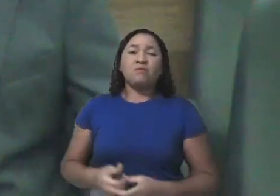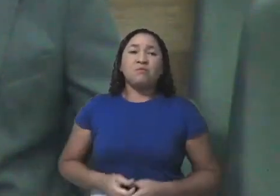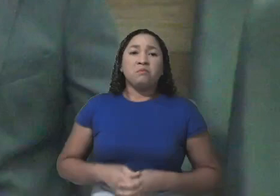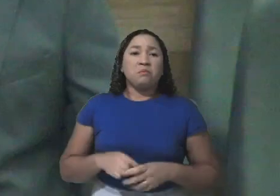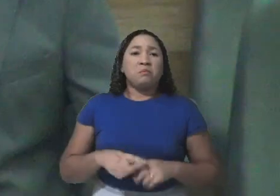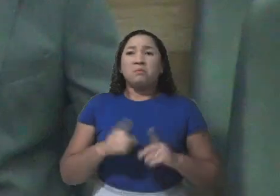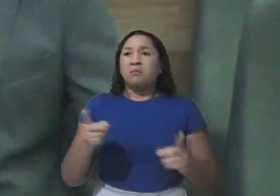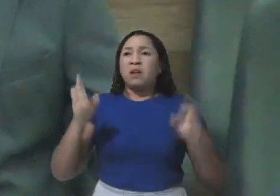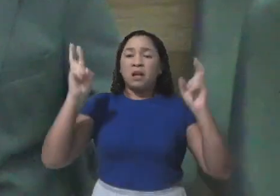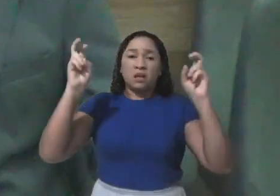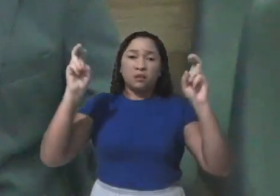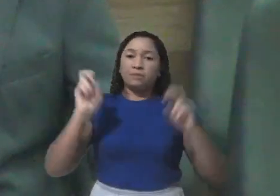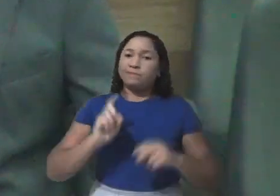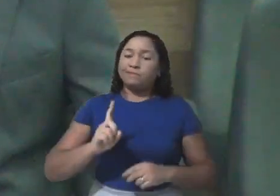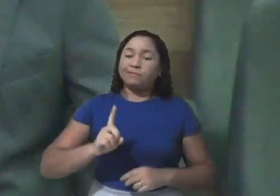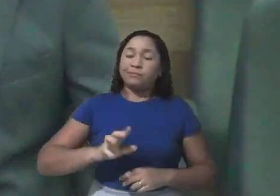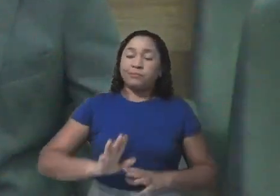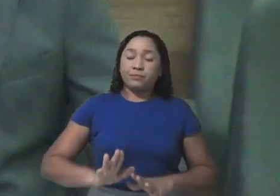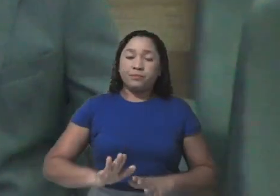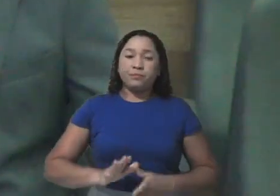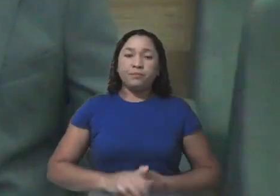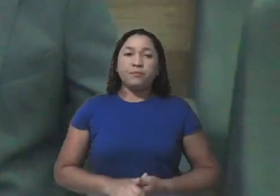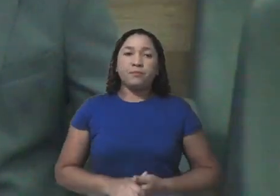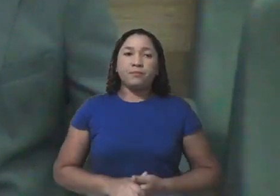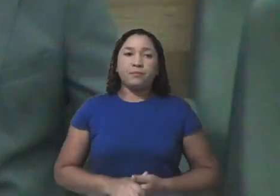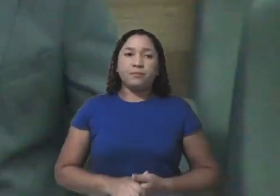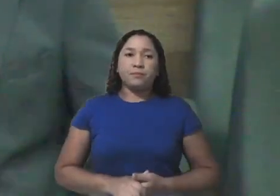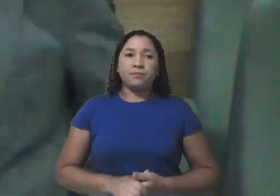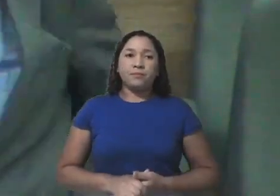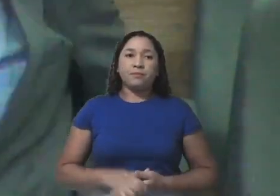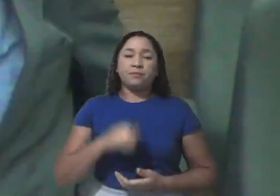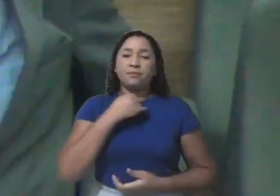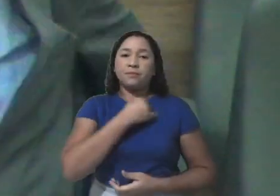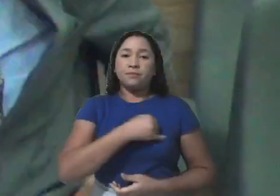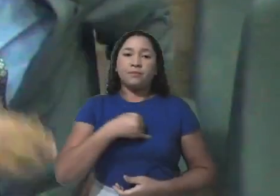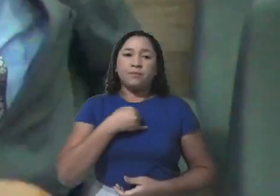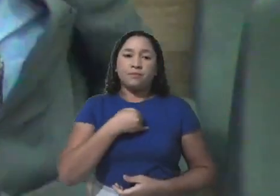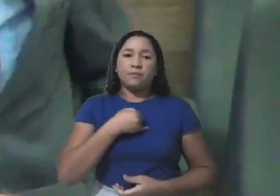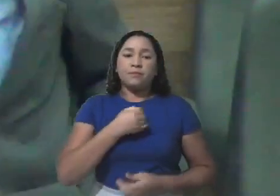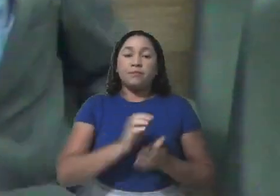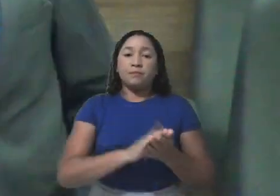de João, 1 João 2,19, pode ler, meu querido, por gentileza.